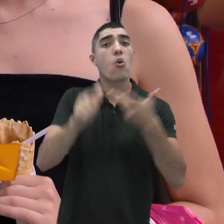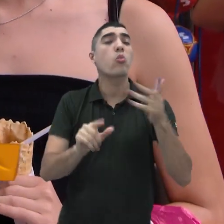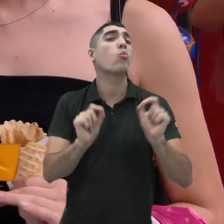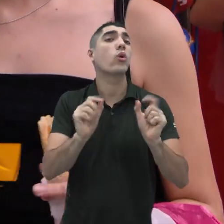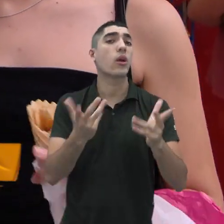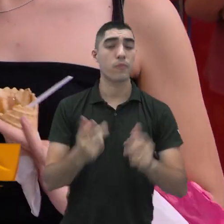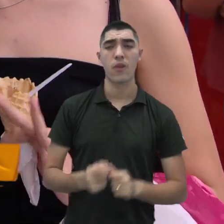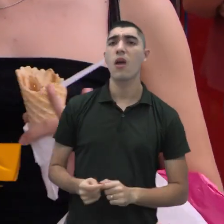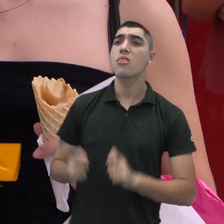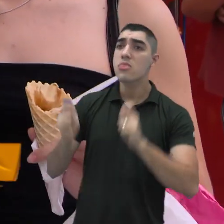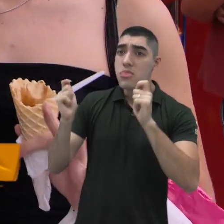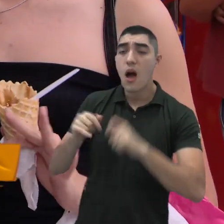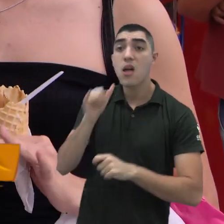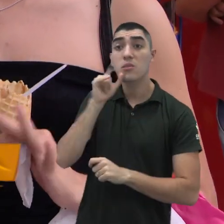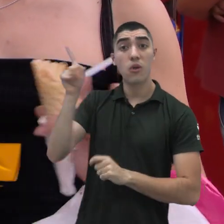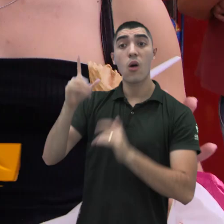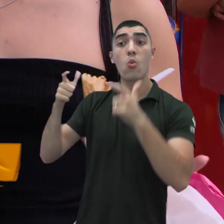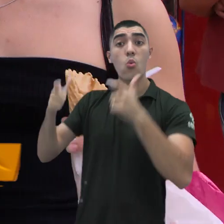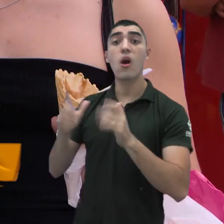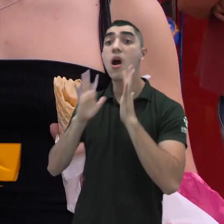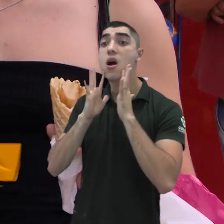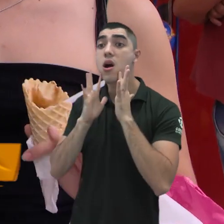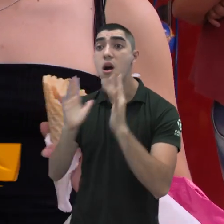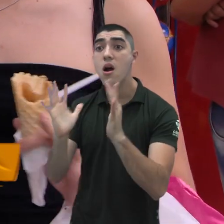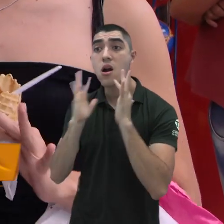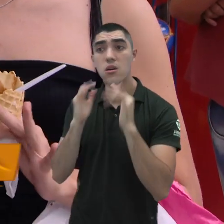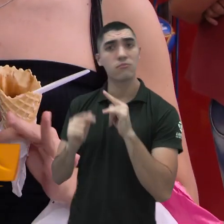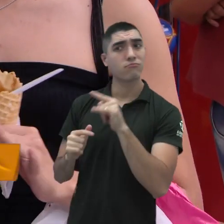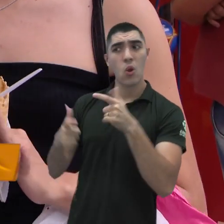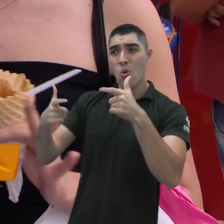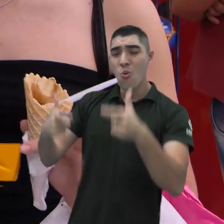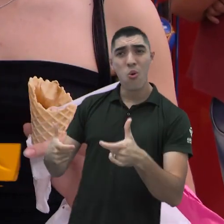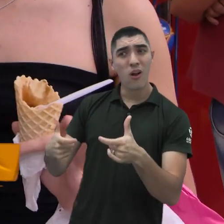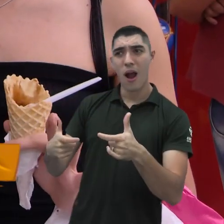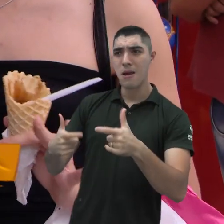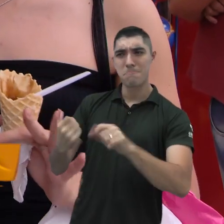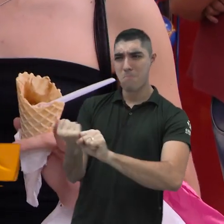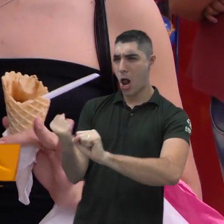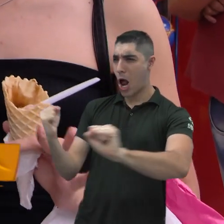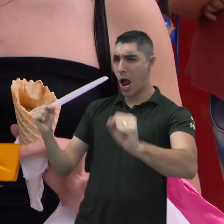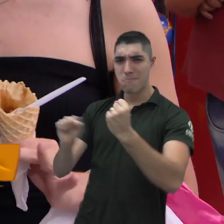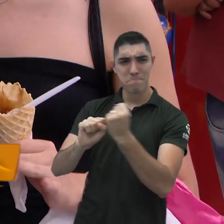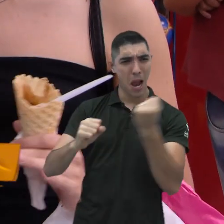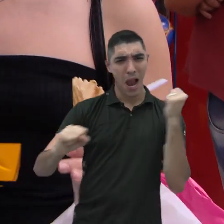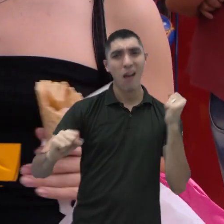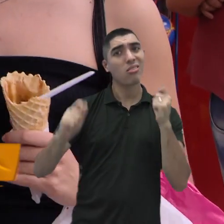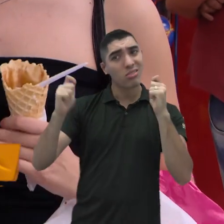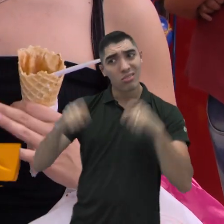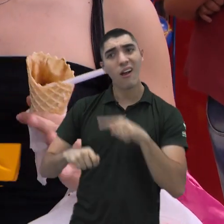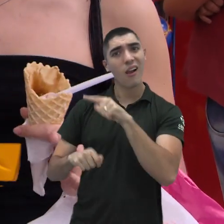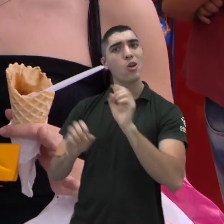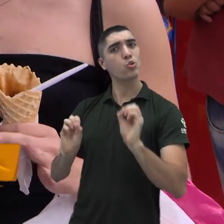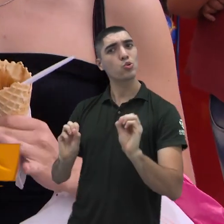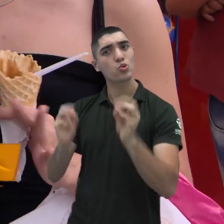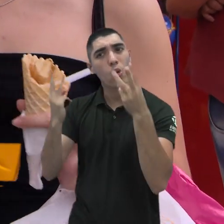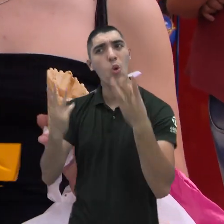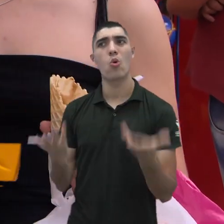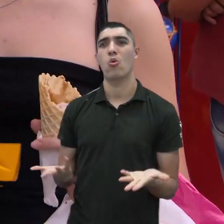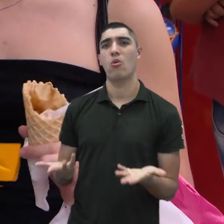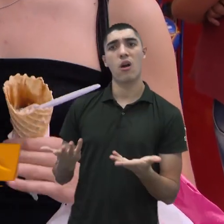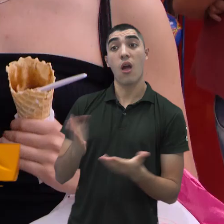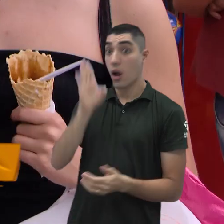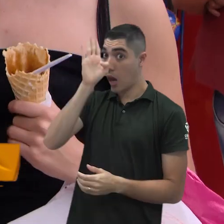ter de mais aqui? Eu acho que a gente deveria aproveitar mais o Parque da Cidade, que é um lugar ali com bastante espaço, e ter